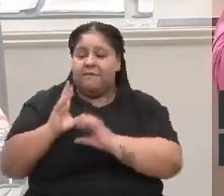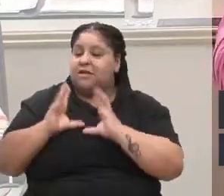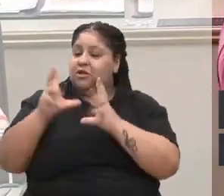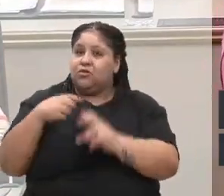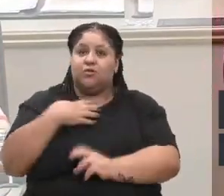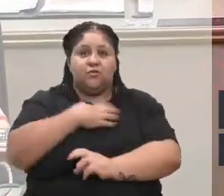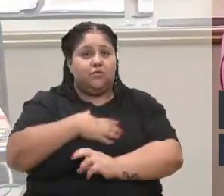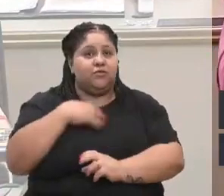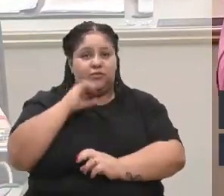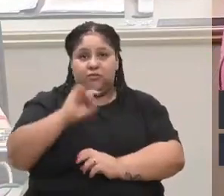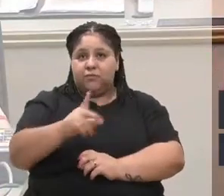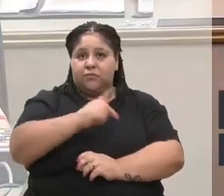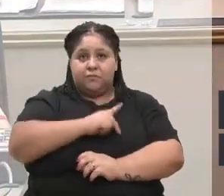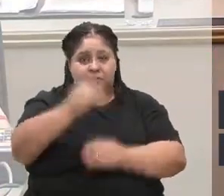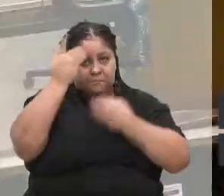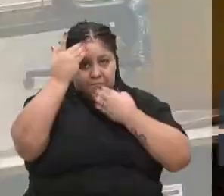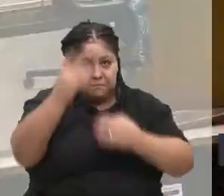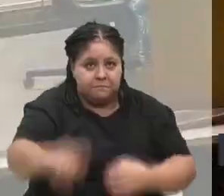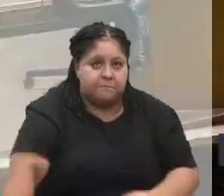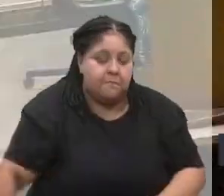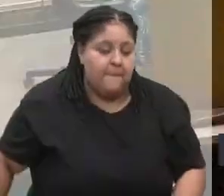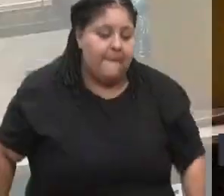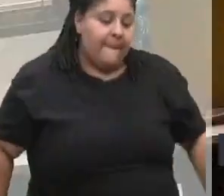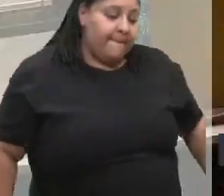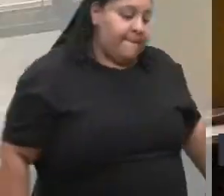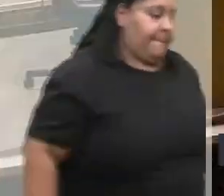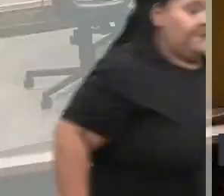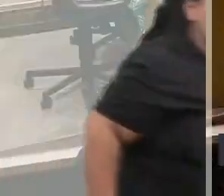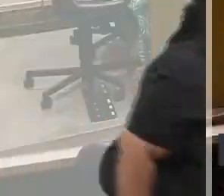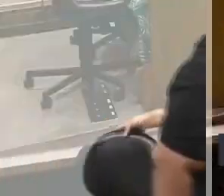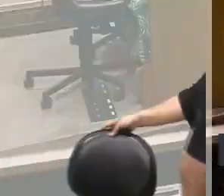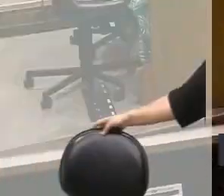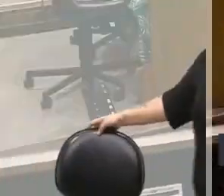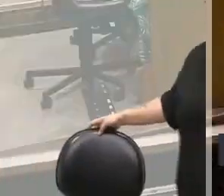os sentidos. Era isso, meu muito obrigado. Com a palavra em discussão, vereador